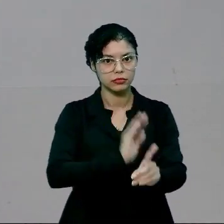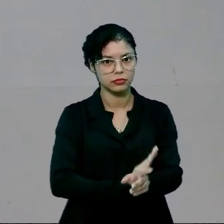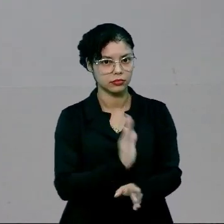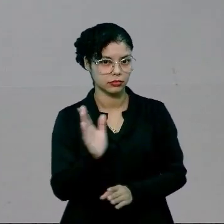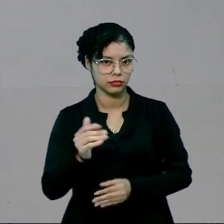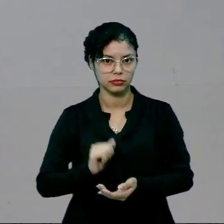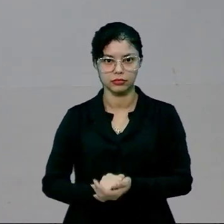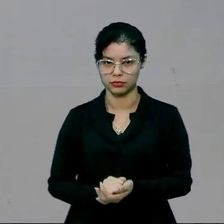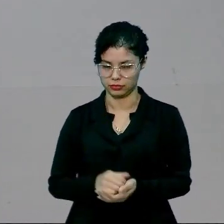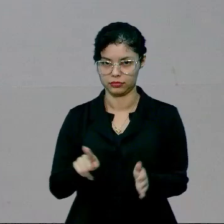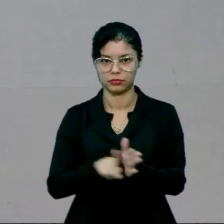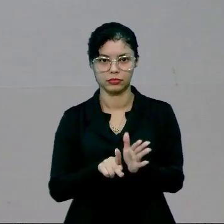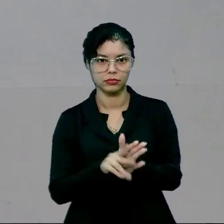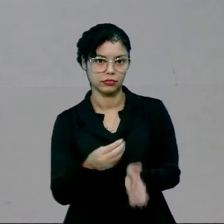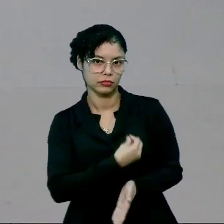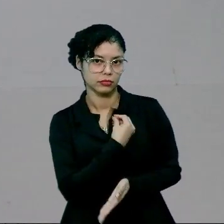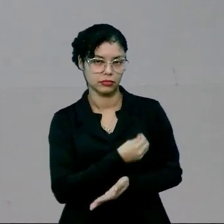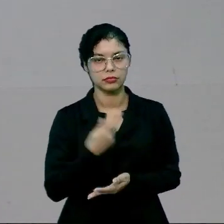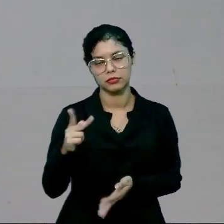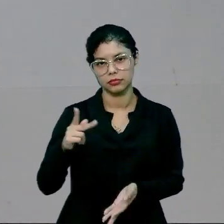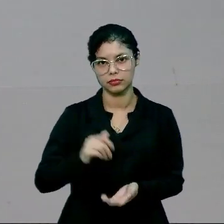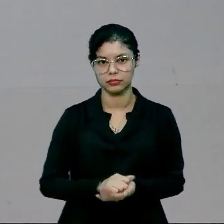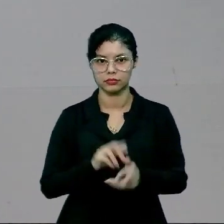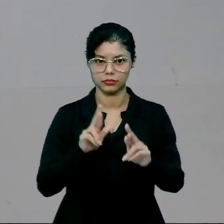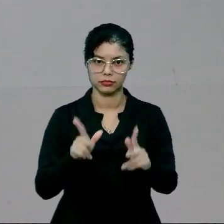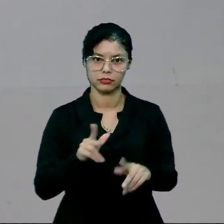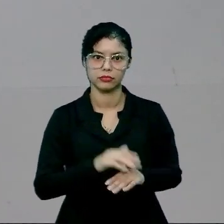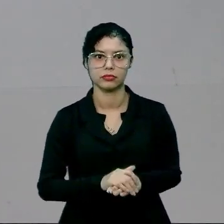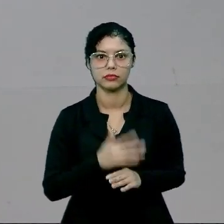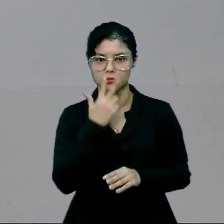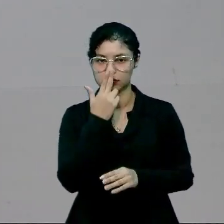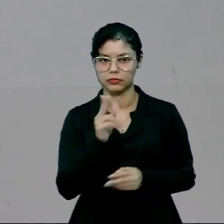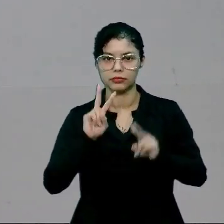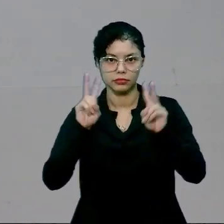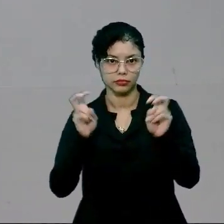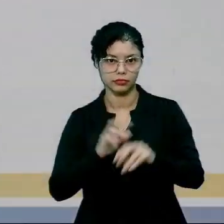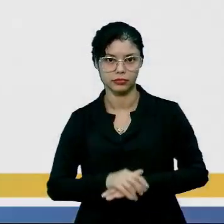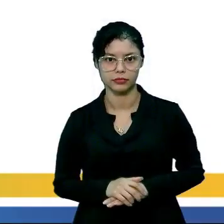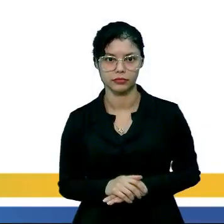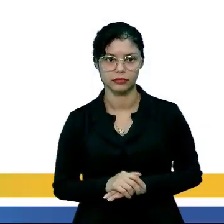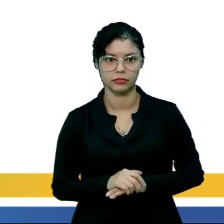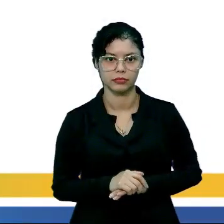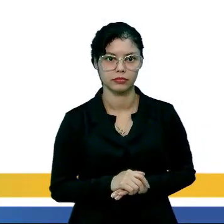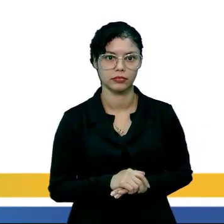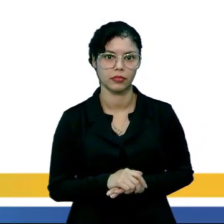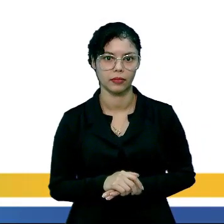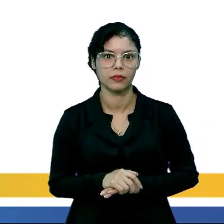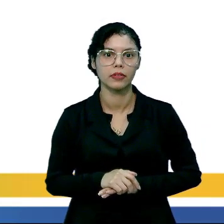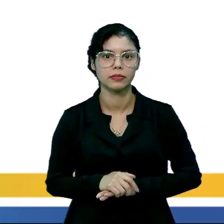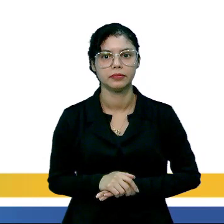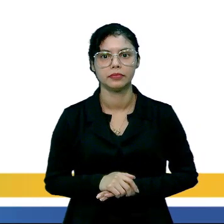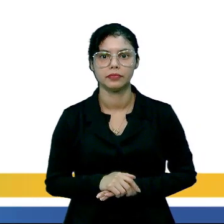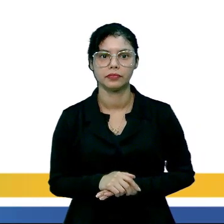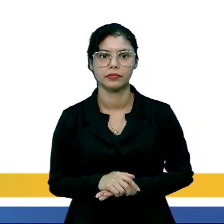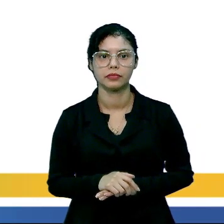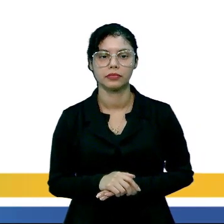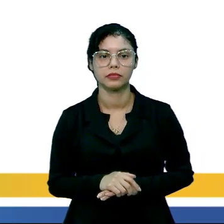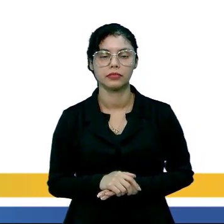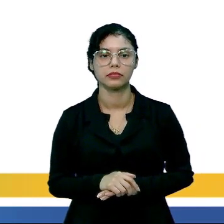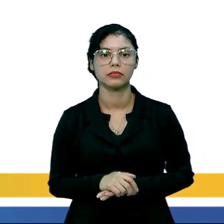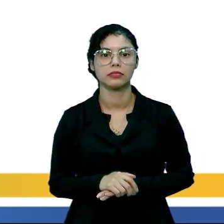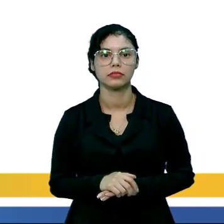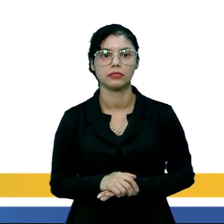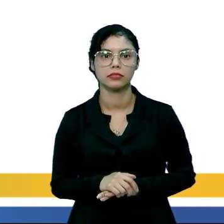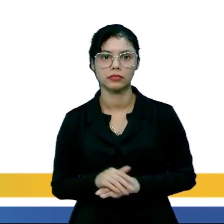desviar um pouco da rota, da honestidade ali, aparentemente, tá? Vamos lá. O